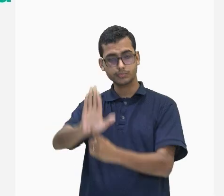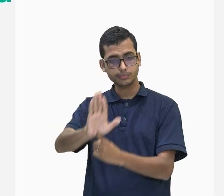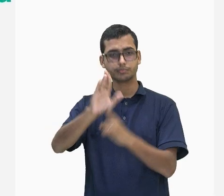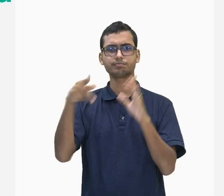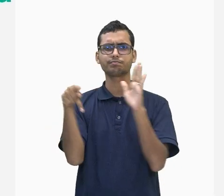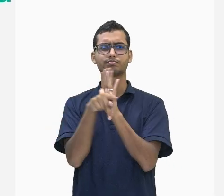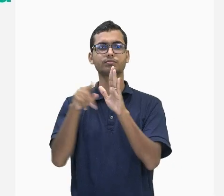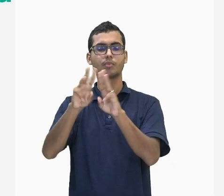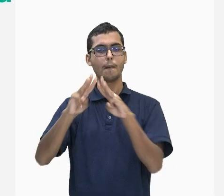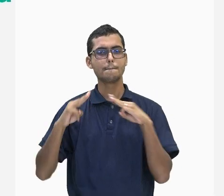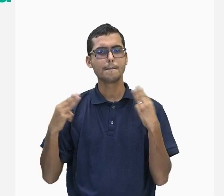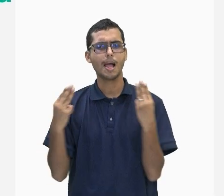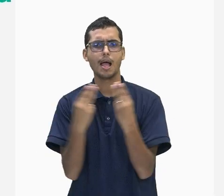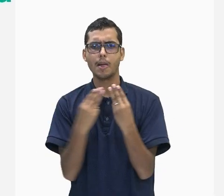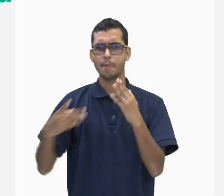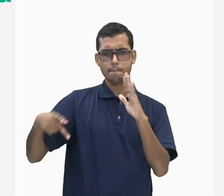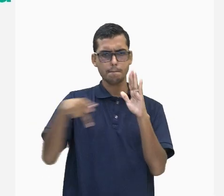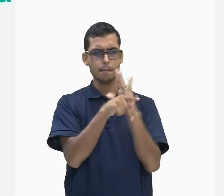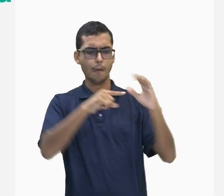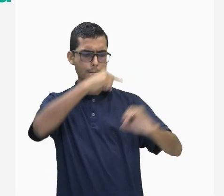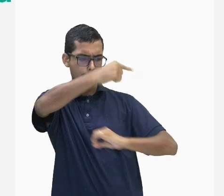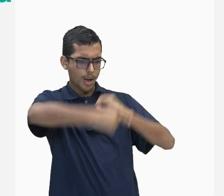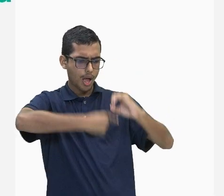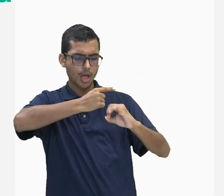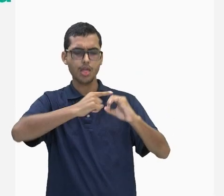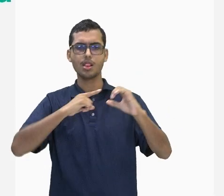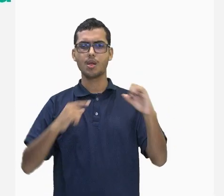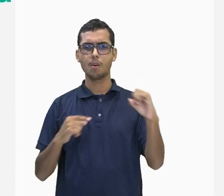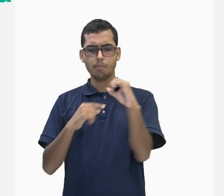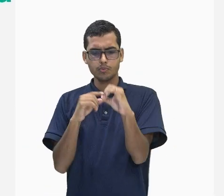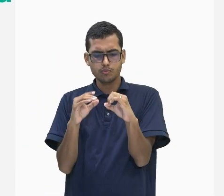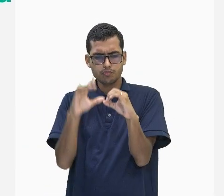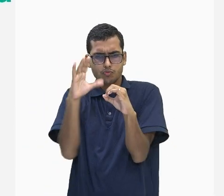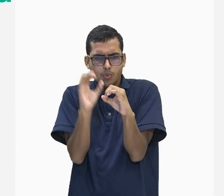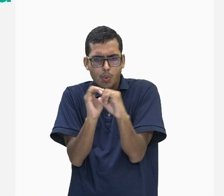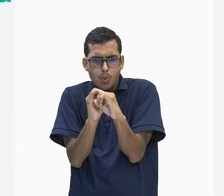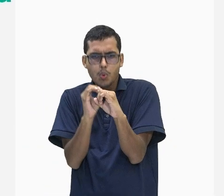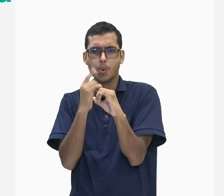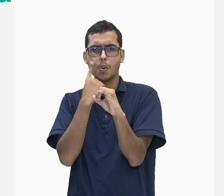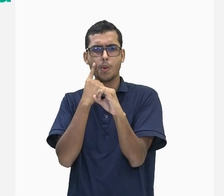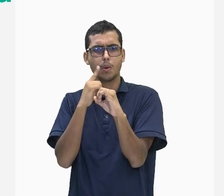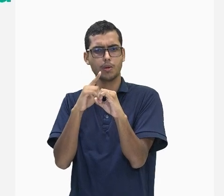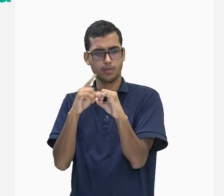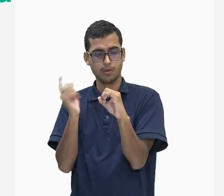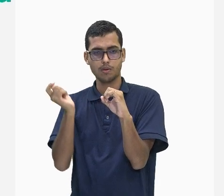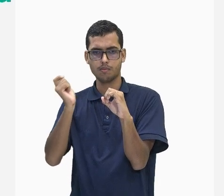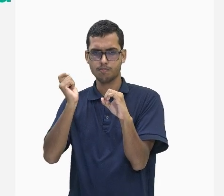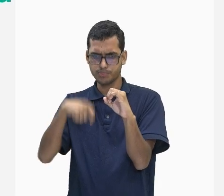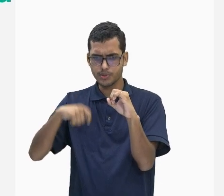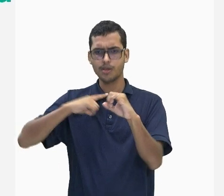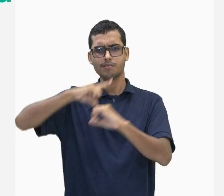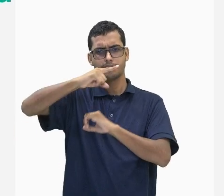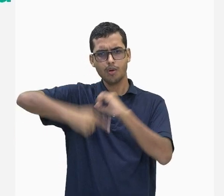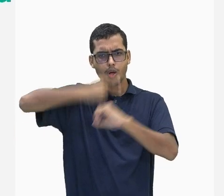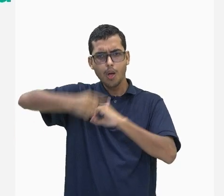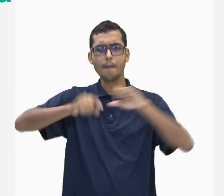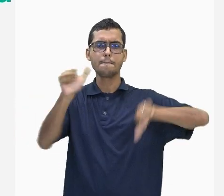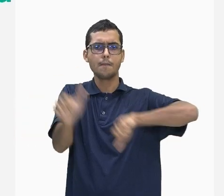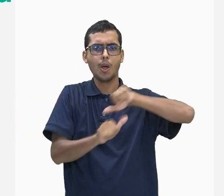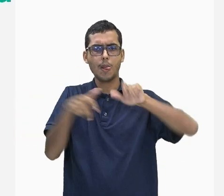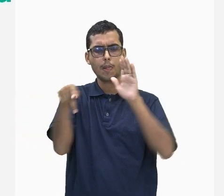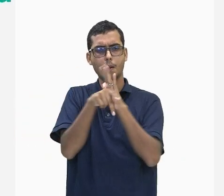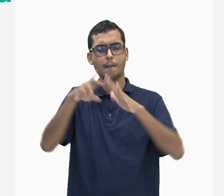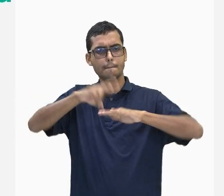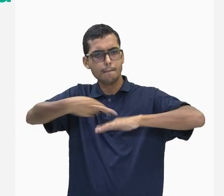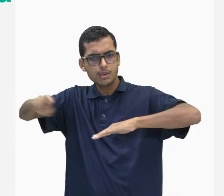do átomo está concentrada em um núcleo pequeno e denso, que os átomos podem sofrer transformações radioativas emitindo